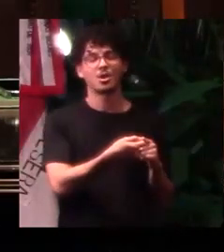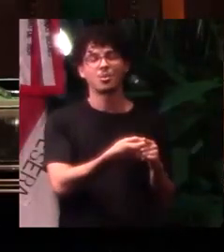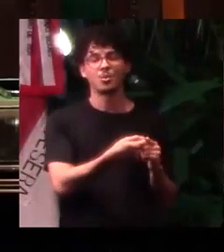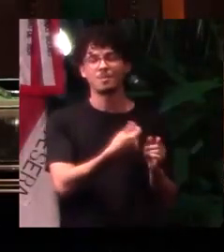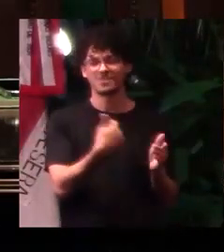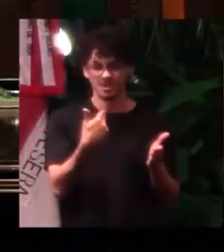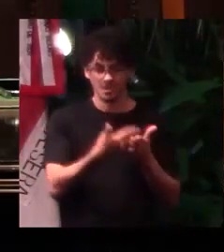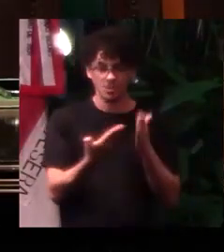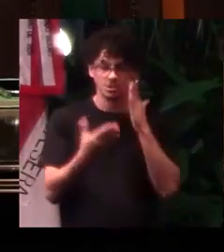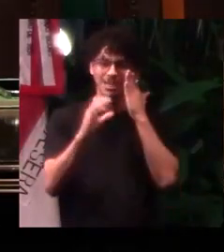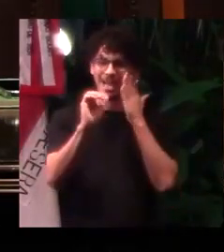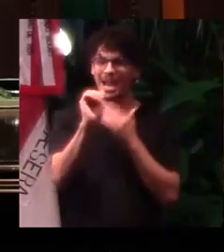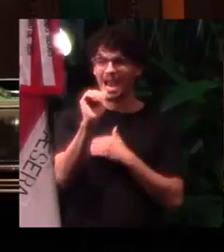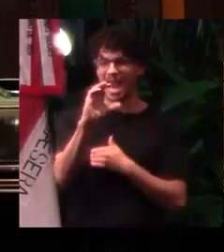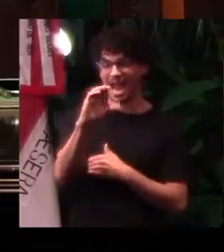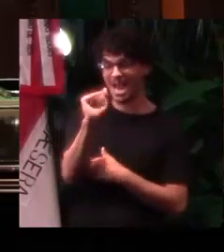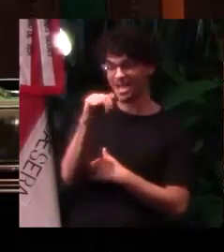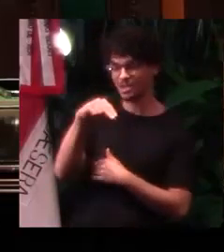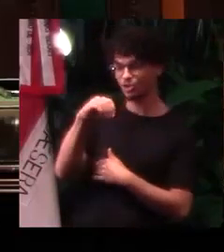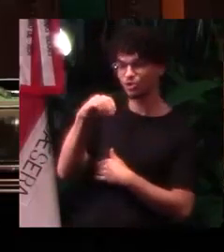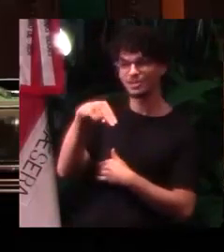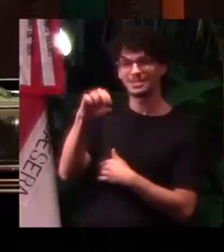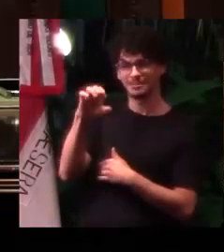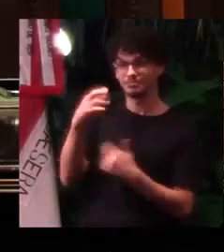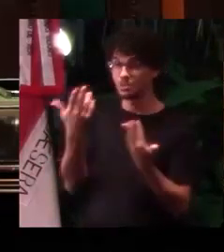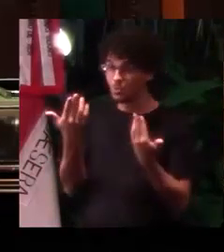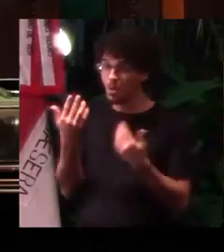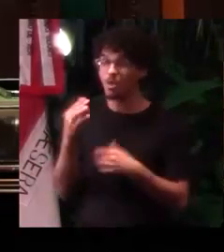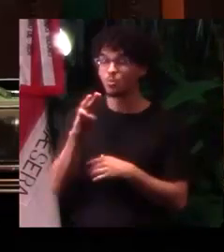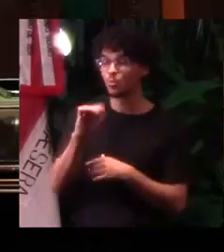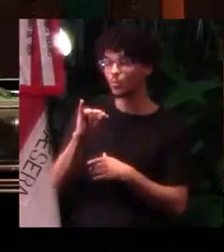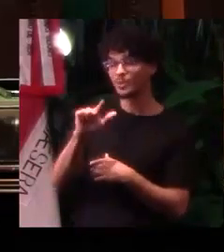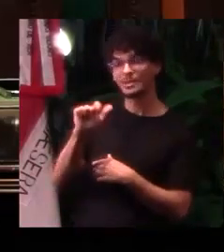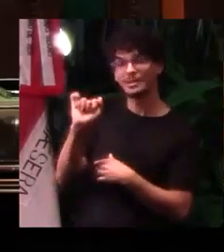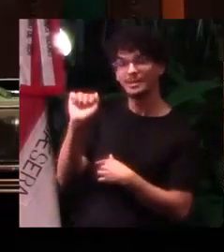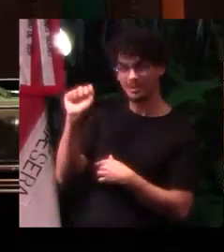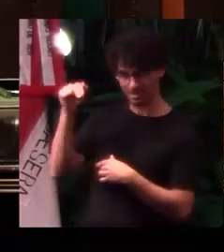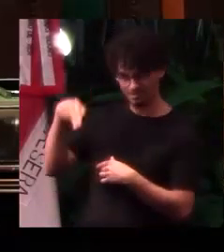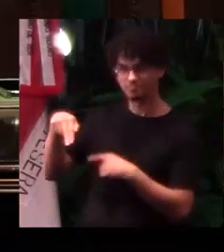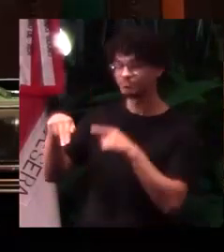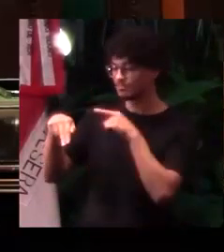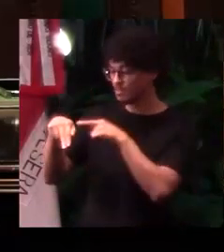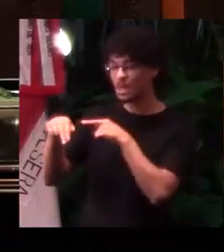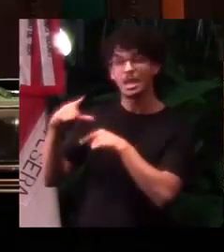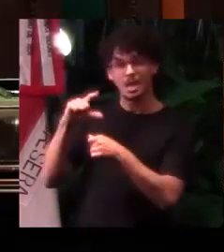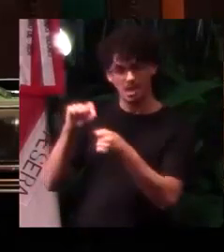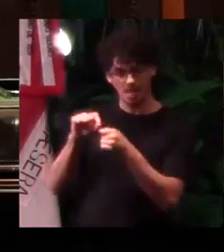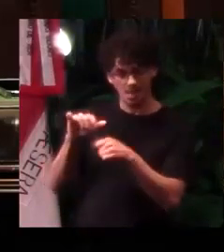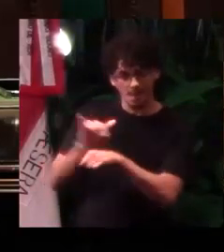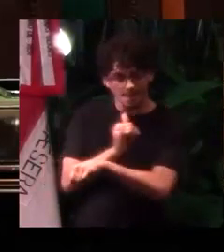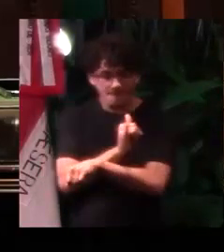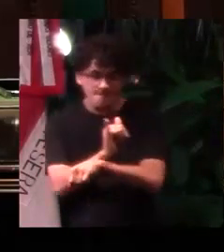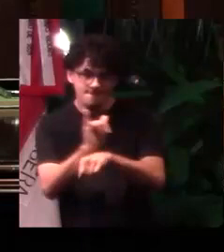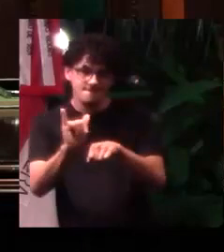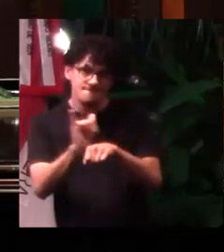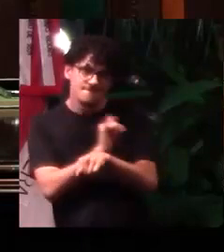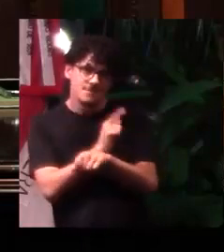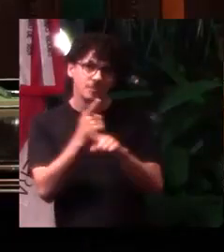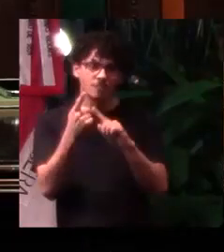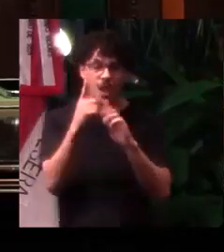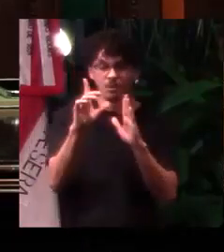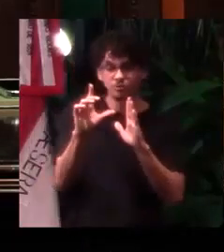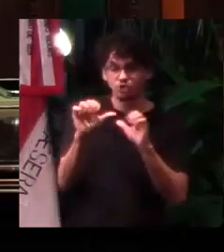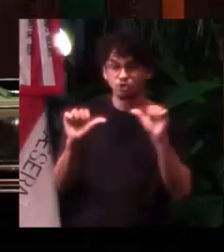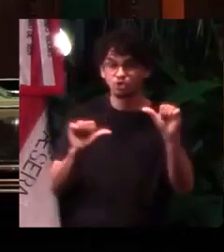o que se chama ainda, o cânone, né, como Shakespeare, por exemplo. Né? Shakespeare recorreu àquele estratagema de deslocar no tempo